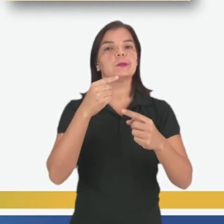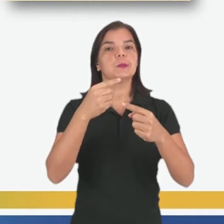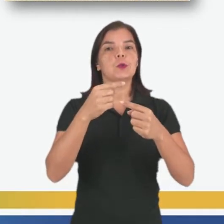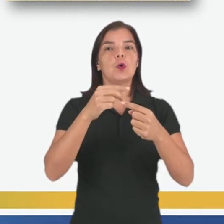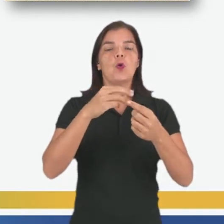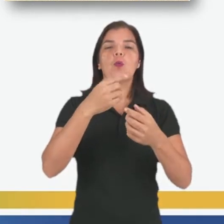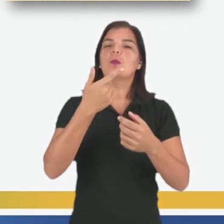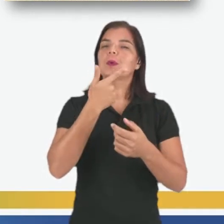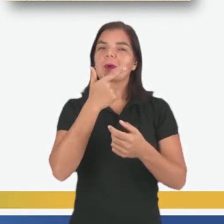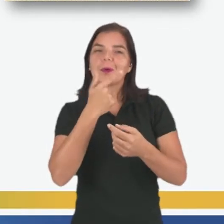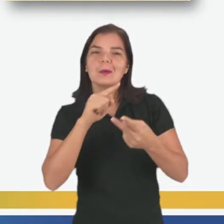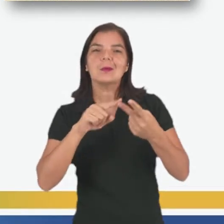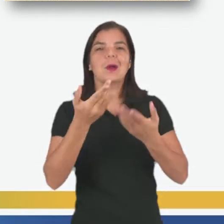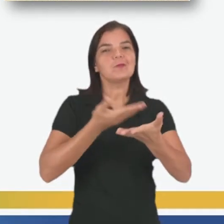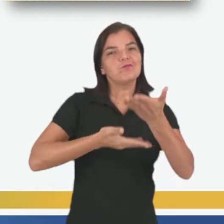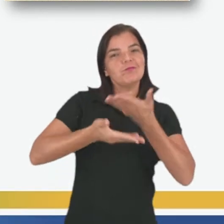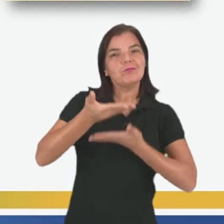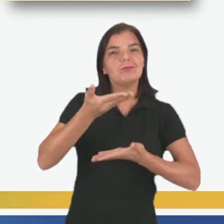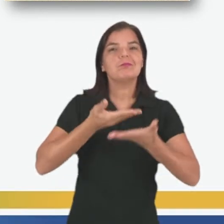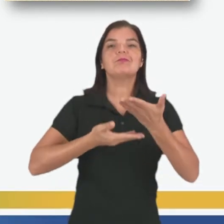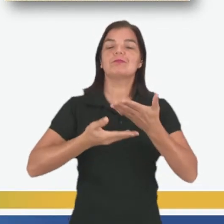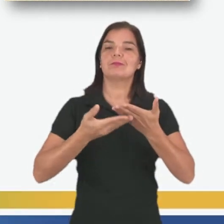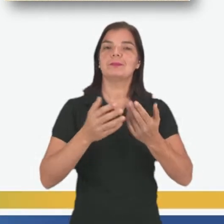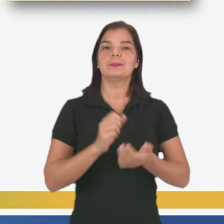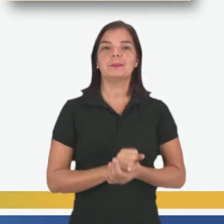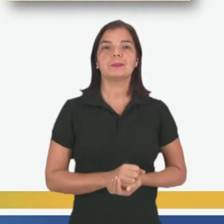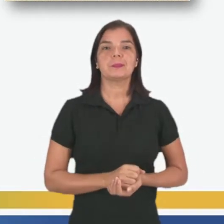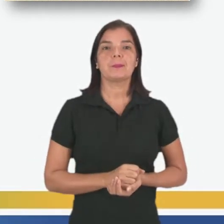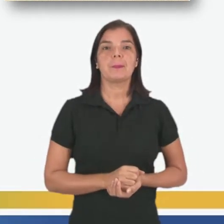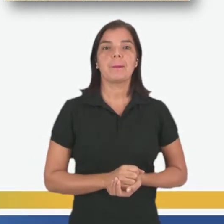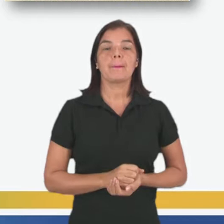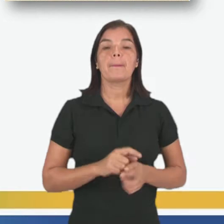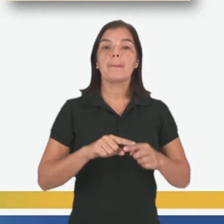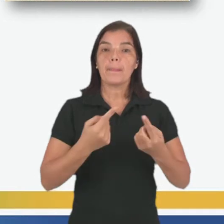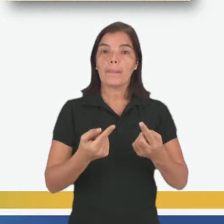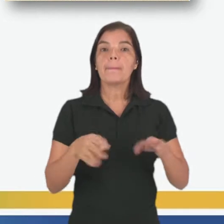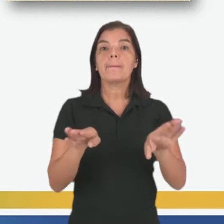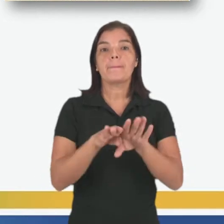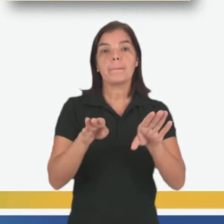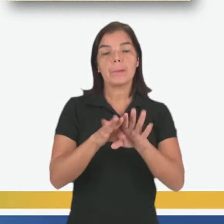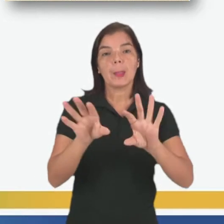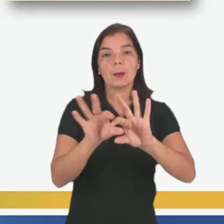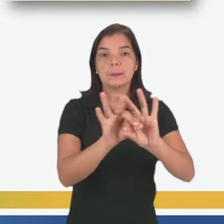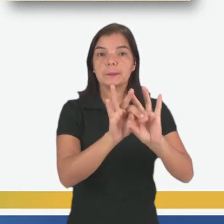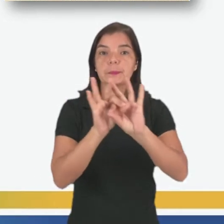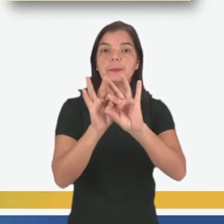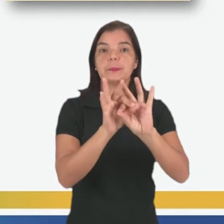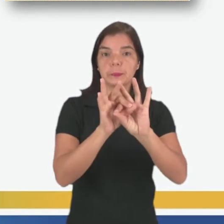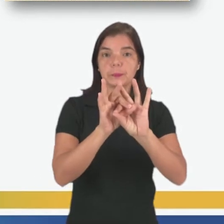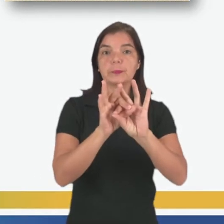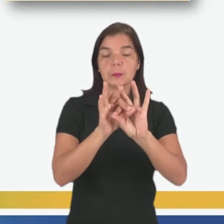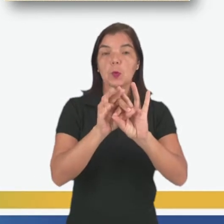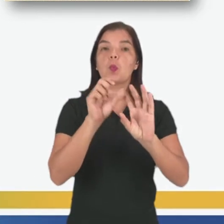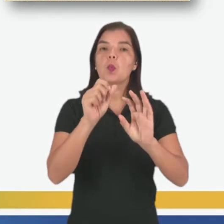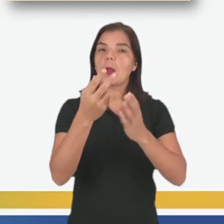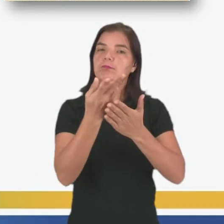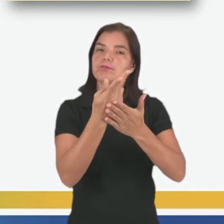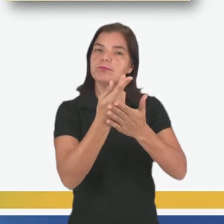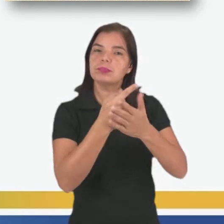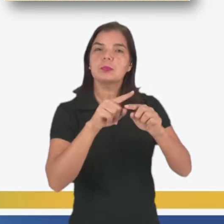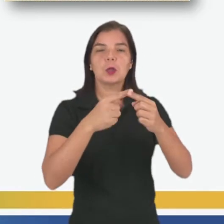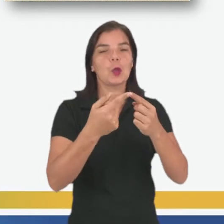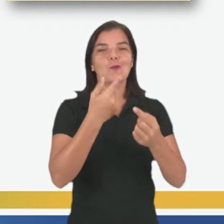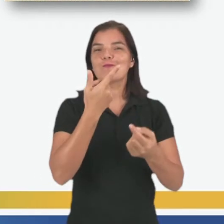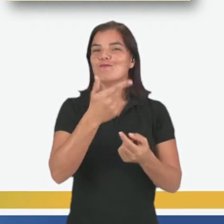um divertimento, entreter, enfim. Está intimamente relacionado com a arte, não